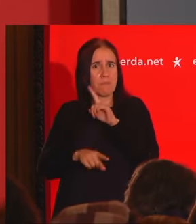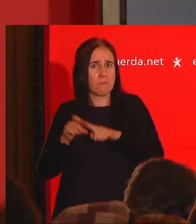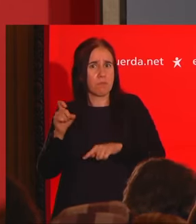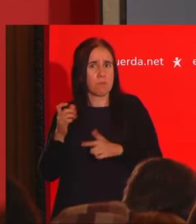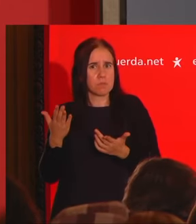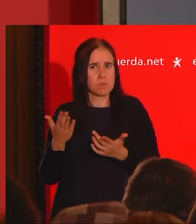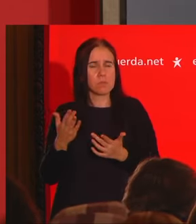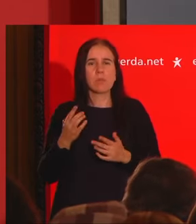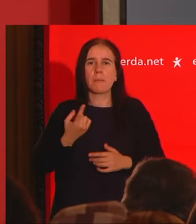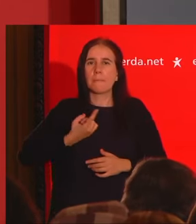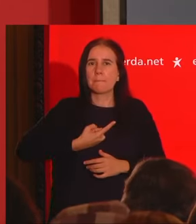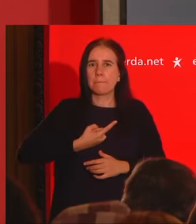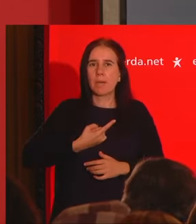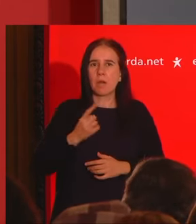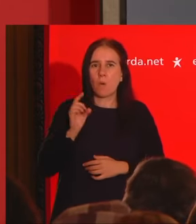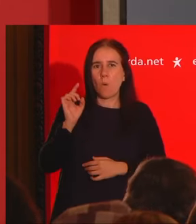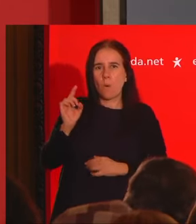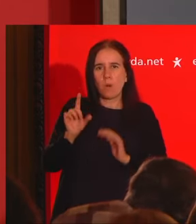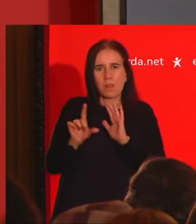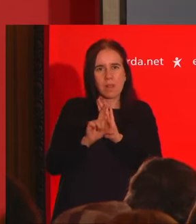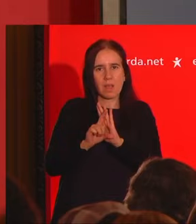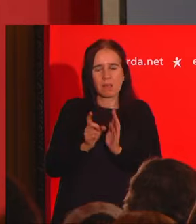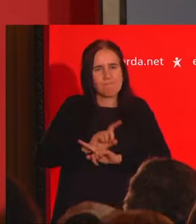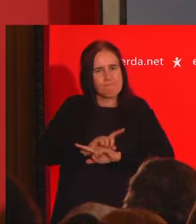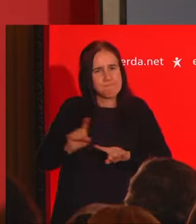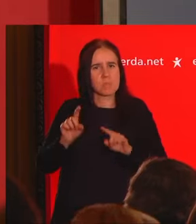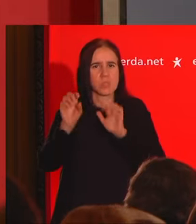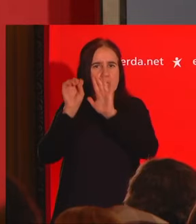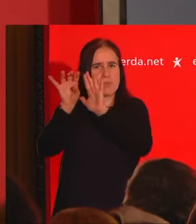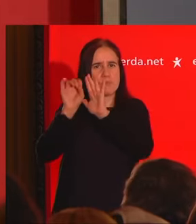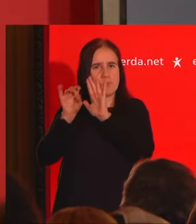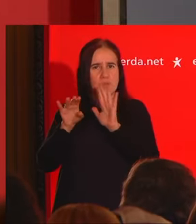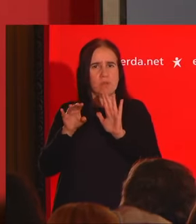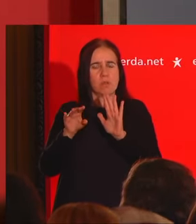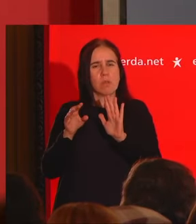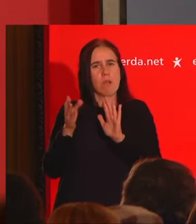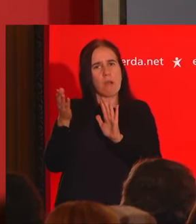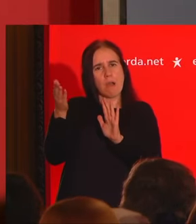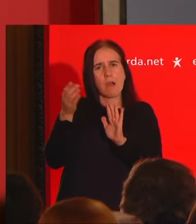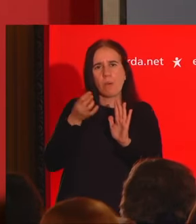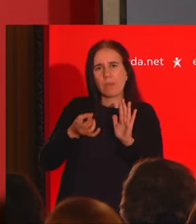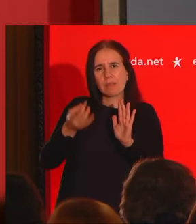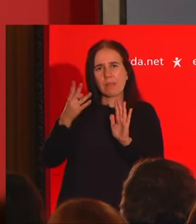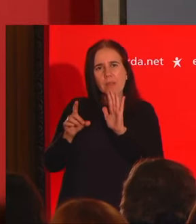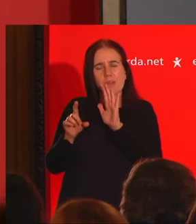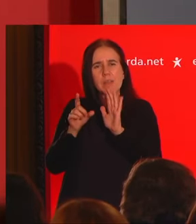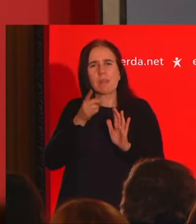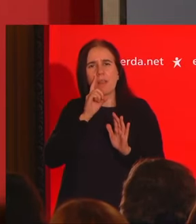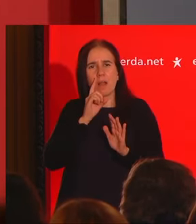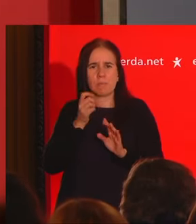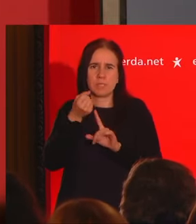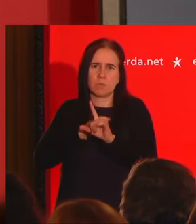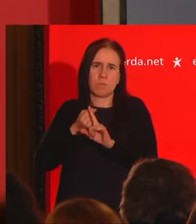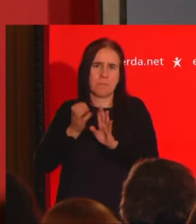solução tem de ser impedir o recurso legal a offshores, combater a porta para a ilegalidade.